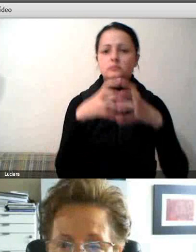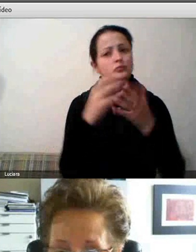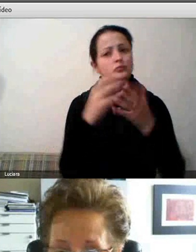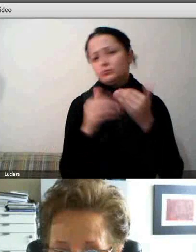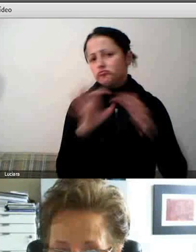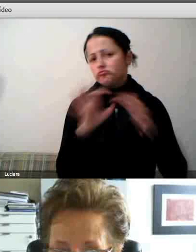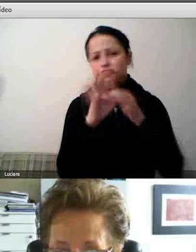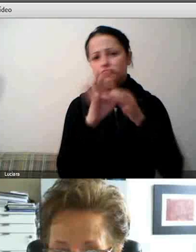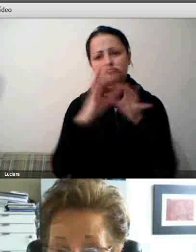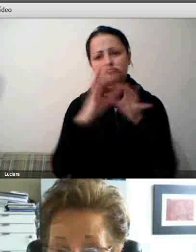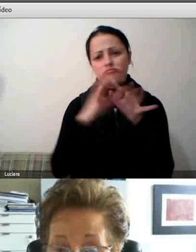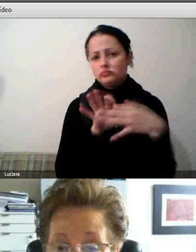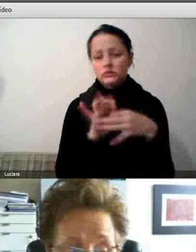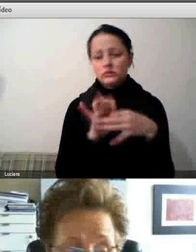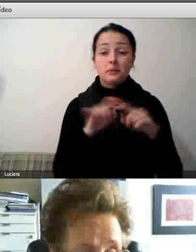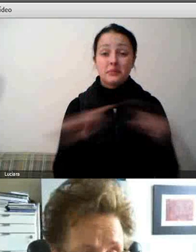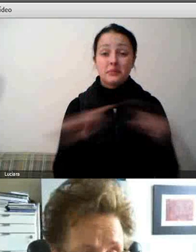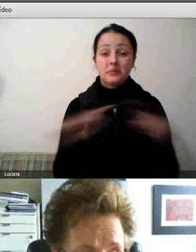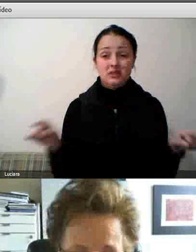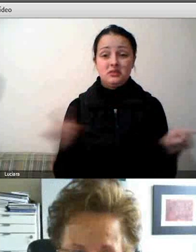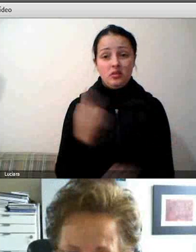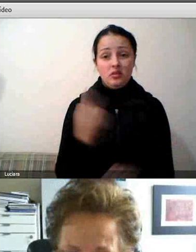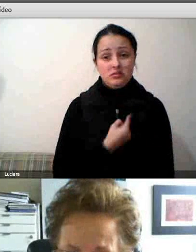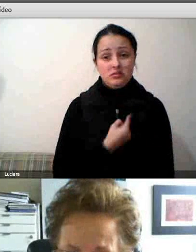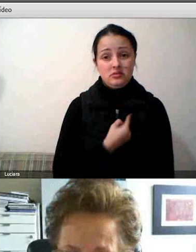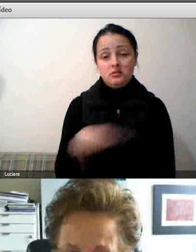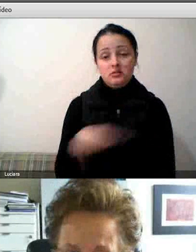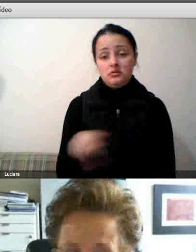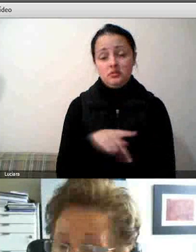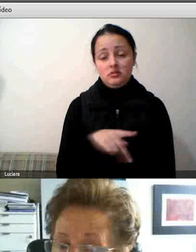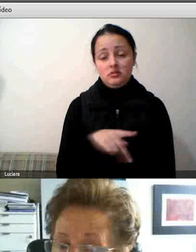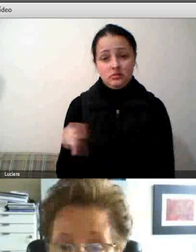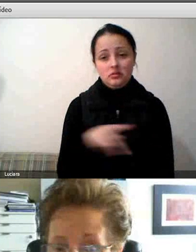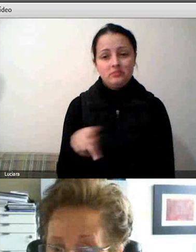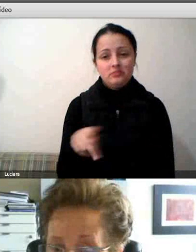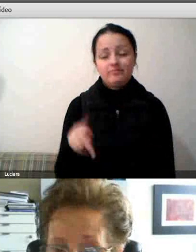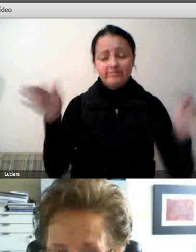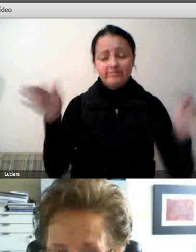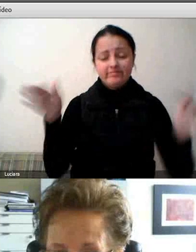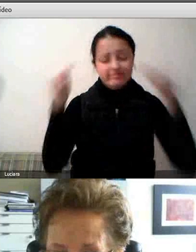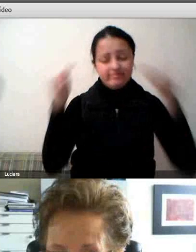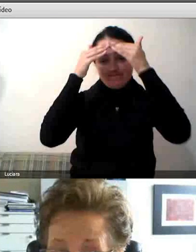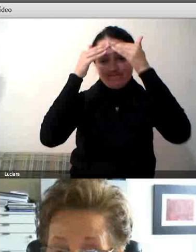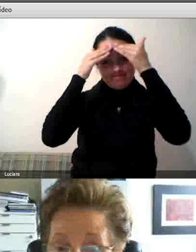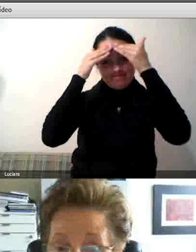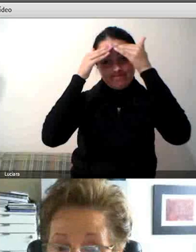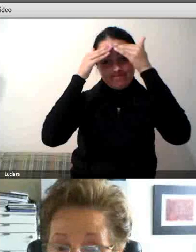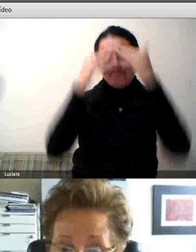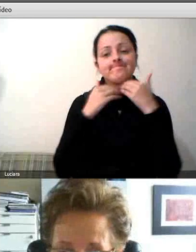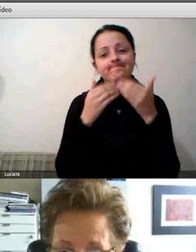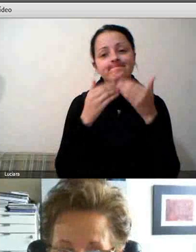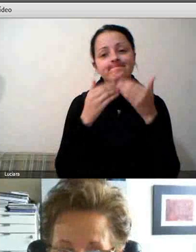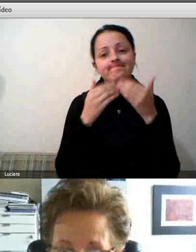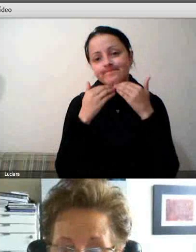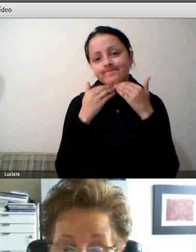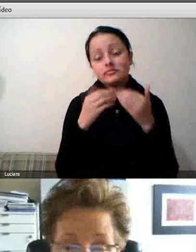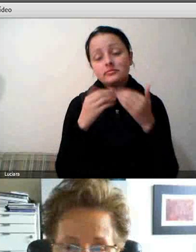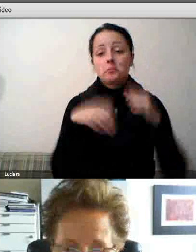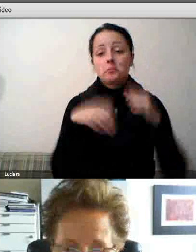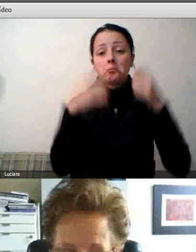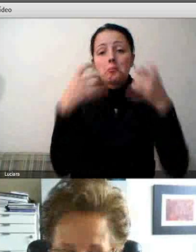outra. E um professor trabalha um conteúdo que não tem nada a ver com o outro. Se o conceito é